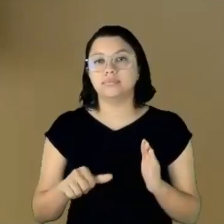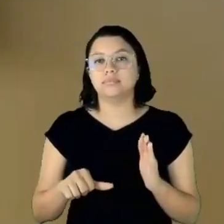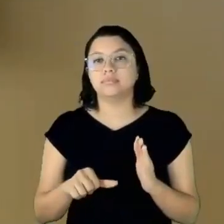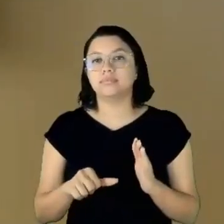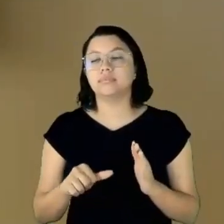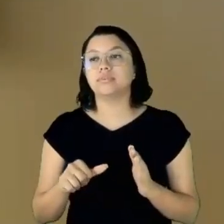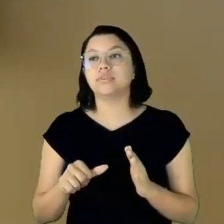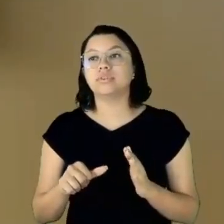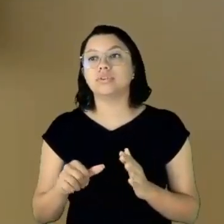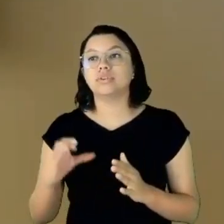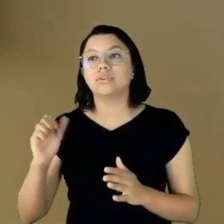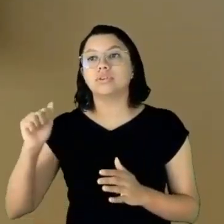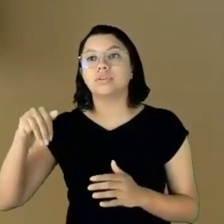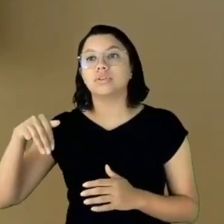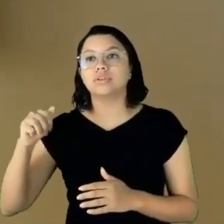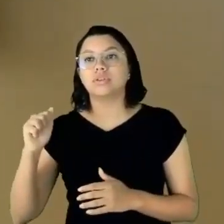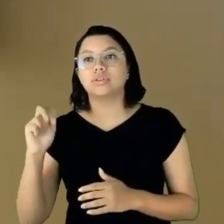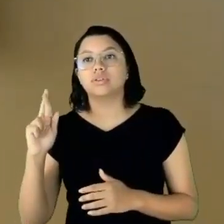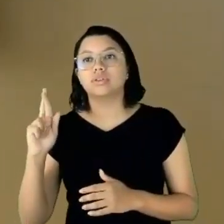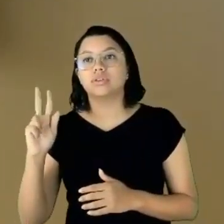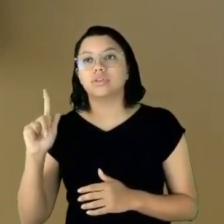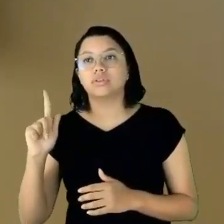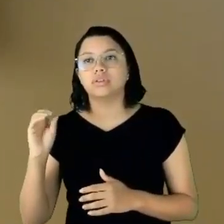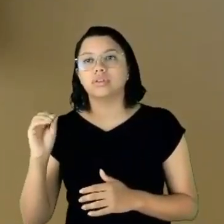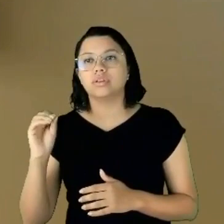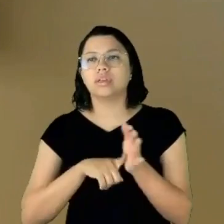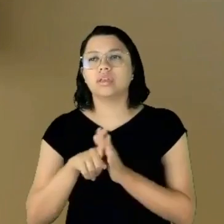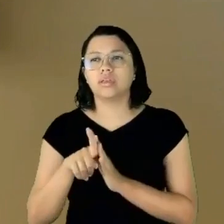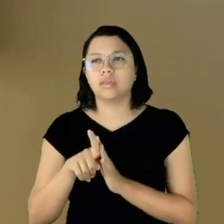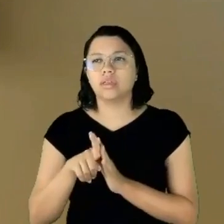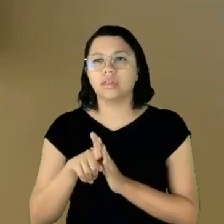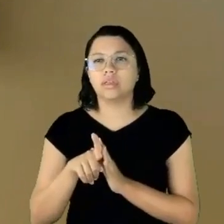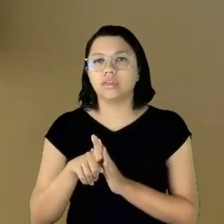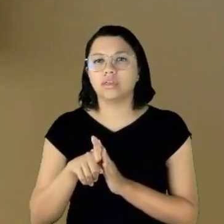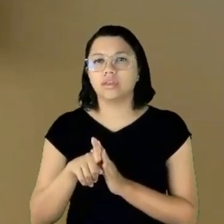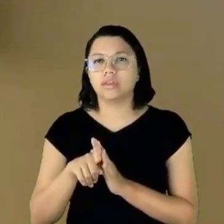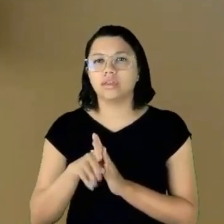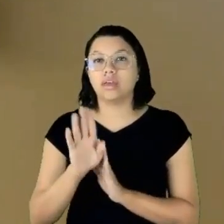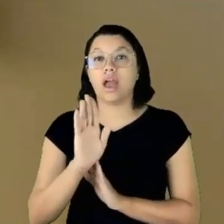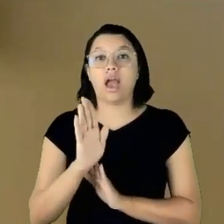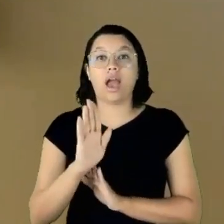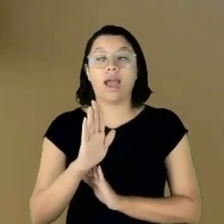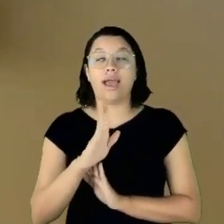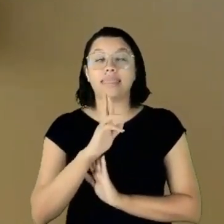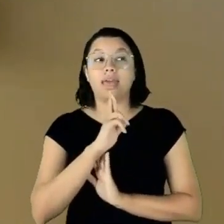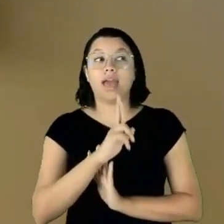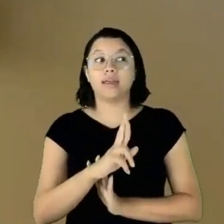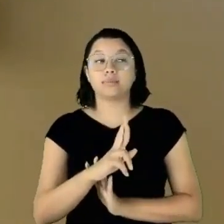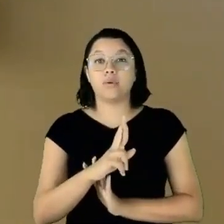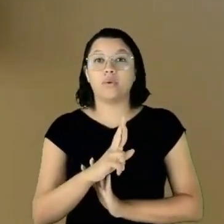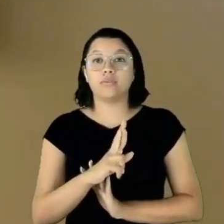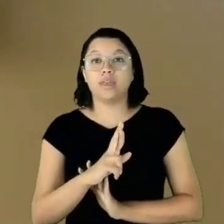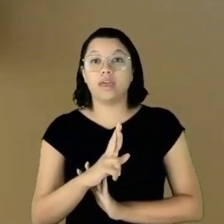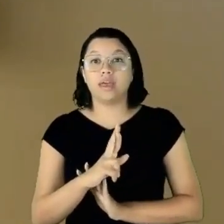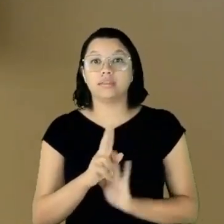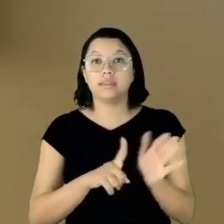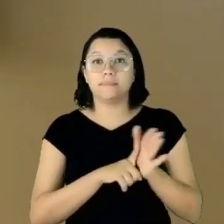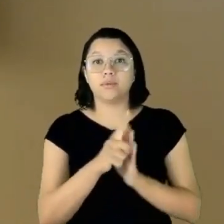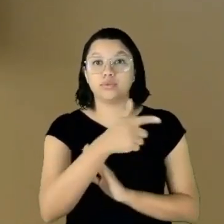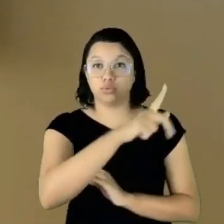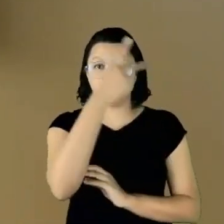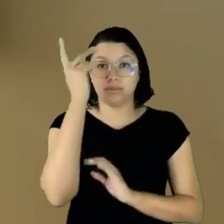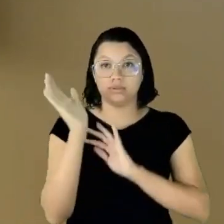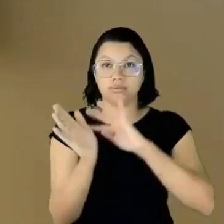Juliano Silveira Camargo pergunta aqui Lisanda se for ah ele está respondendo ali a